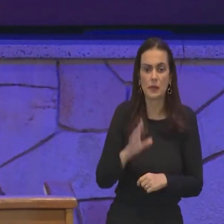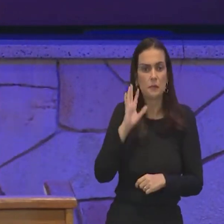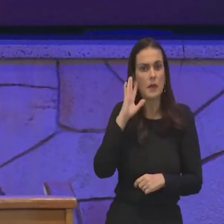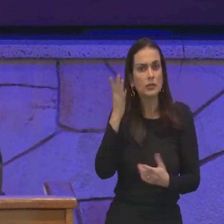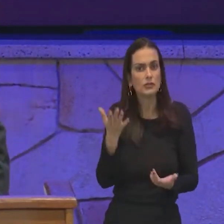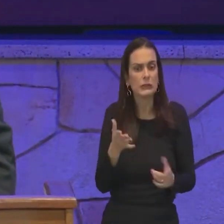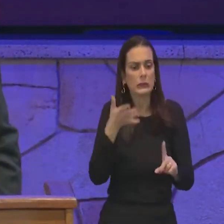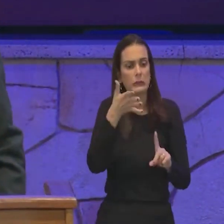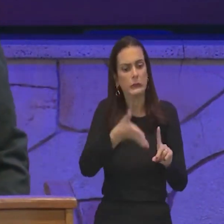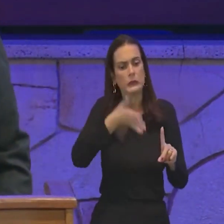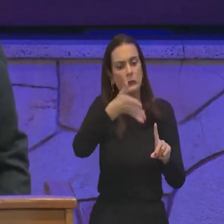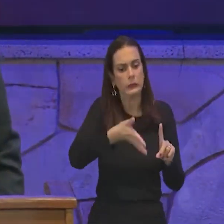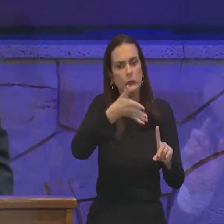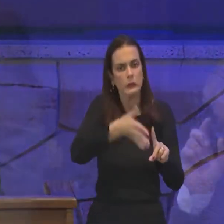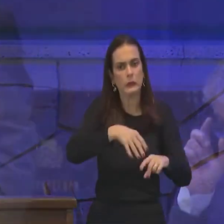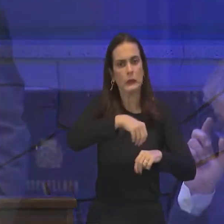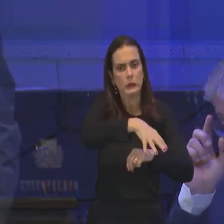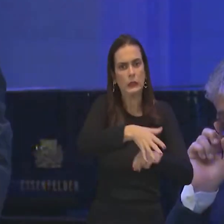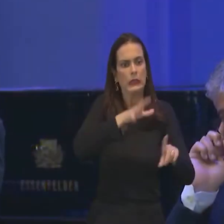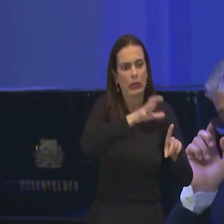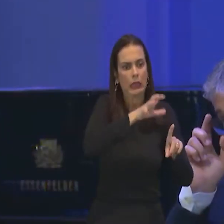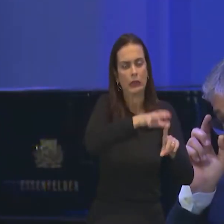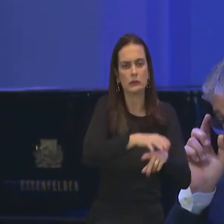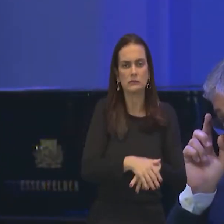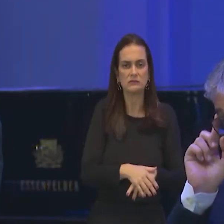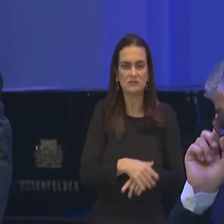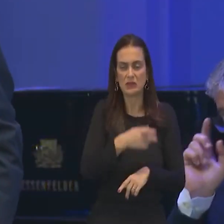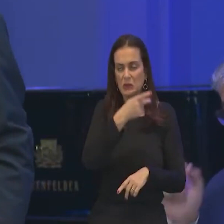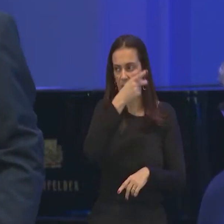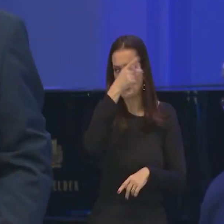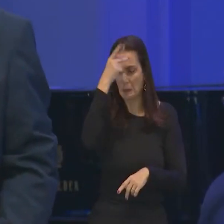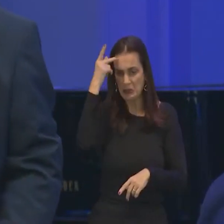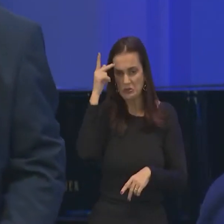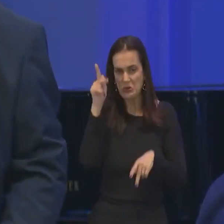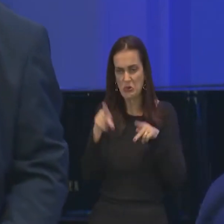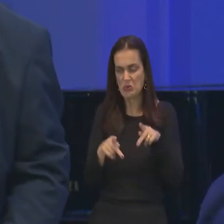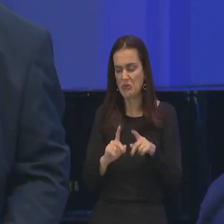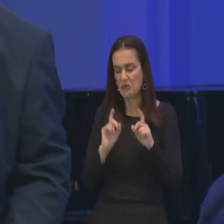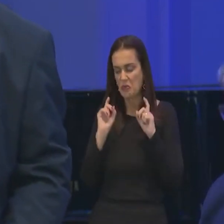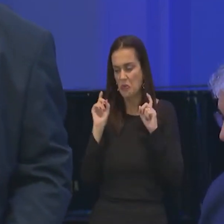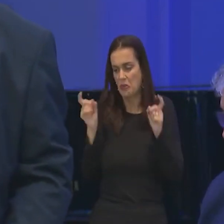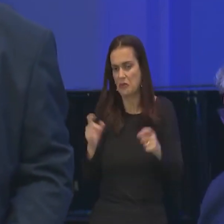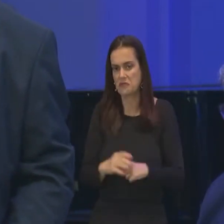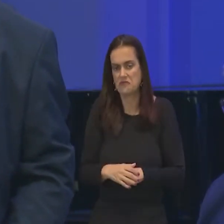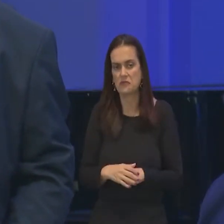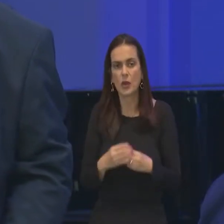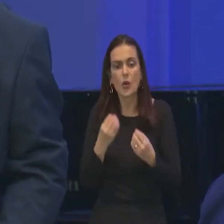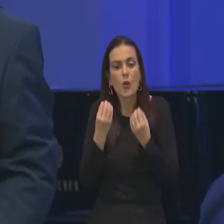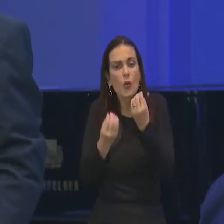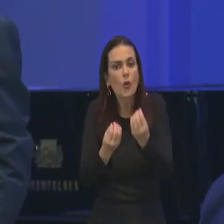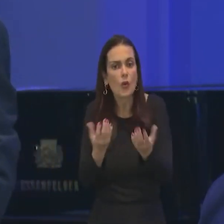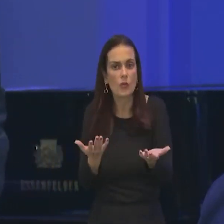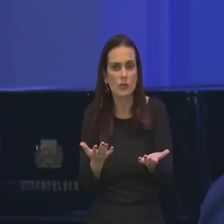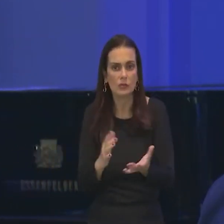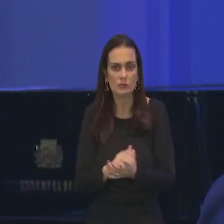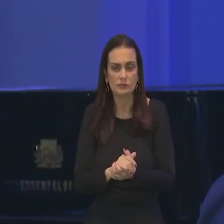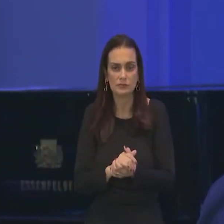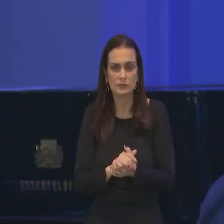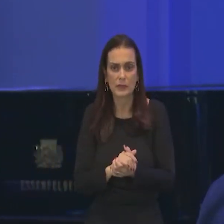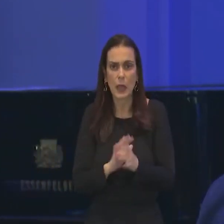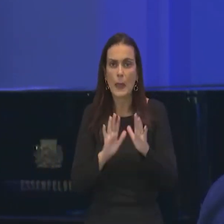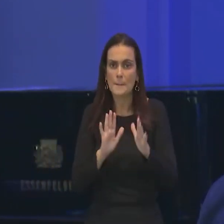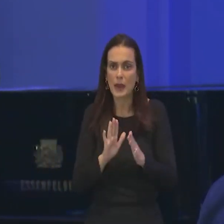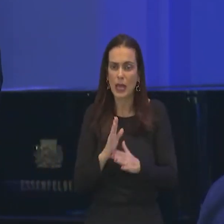palavra? Pois Isaías teve que passar por este duro desafio, e alguns comentam o fato de que ele pregou durante